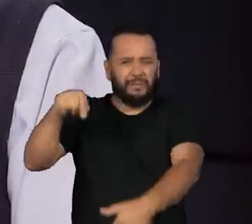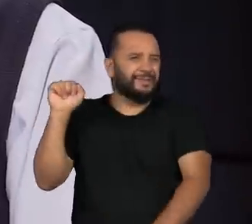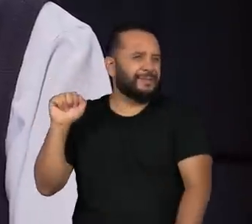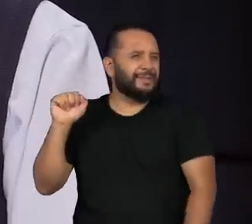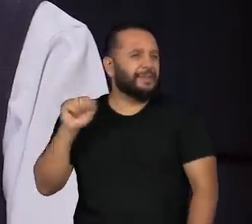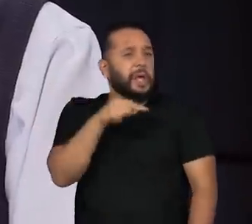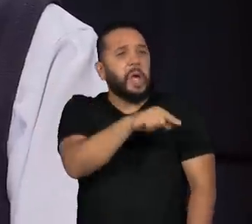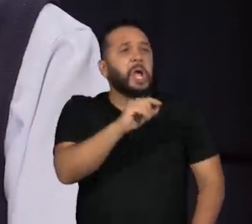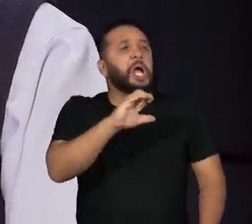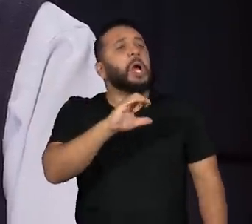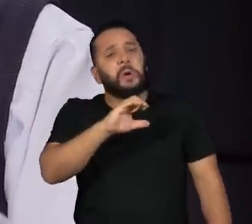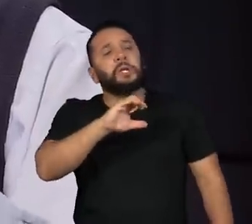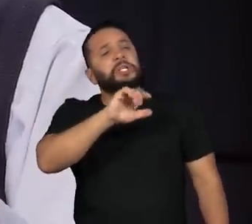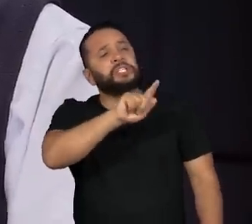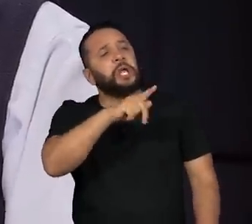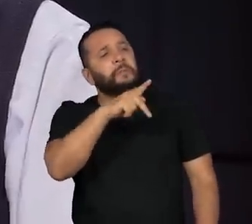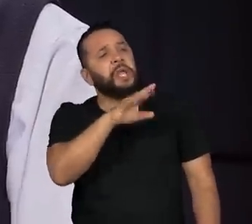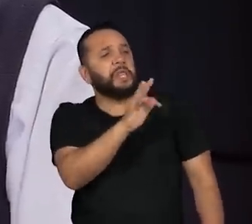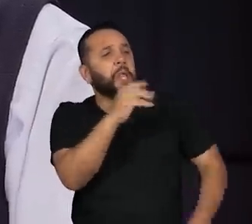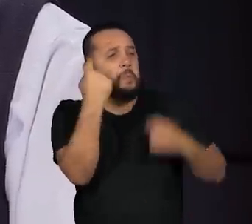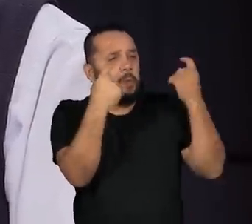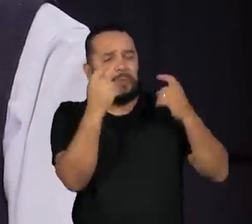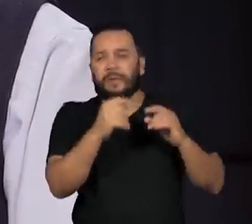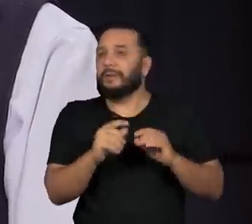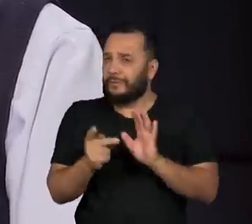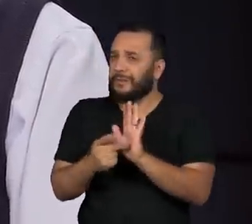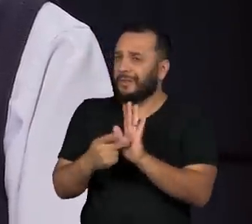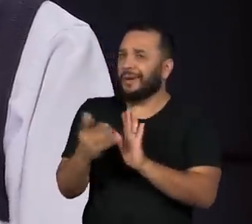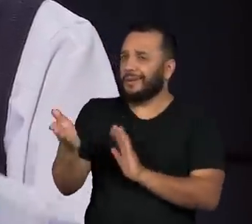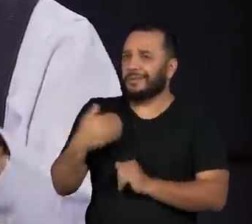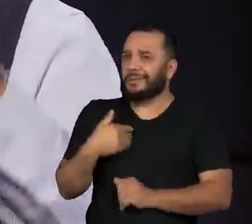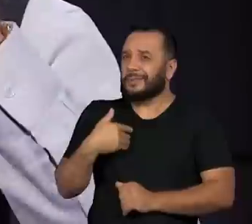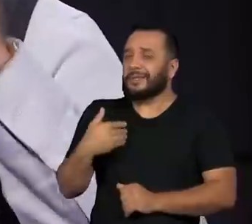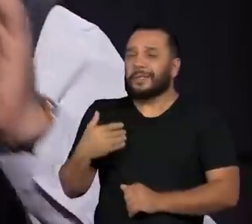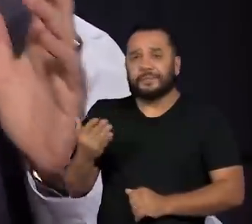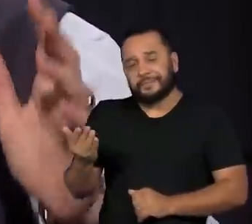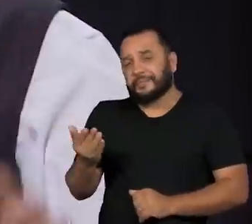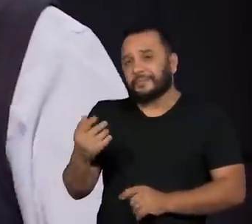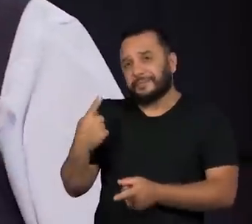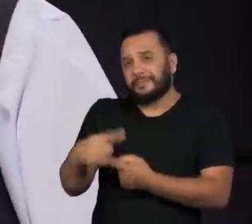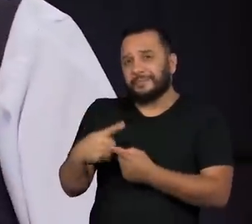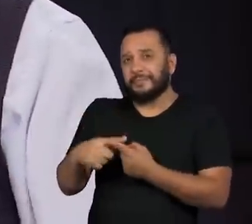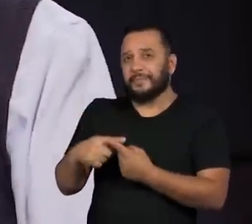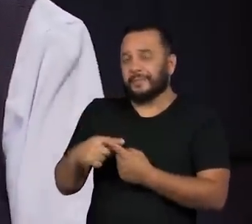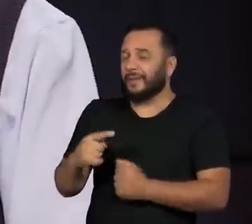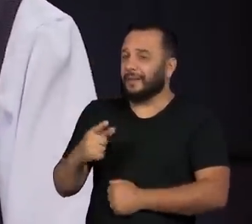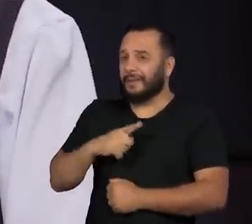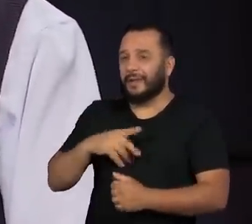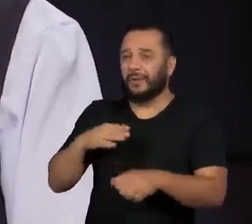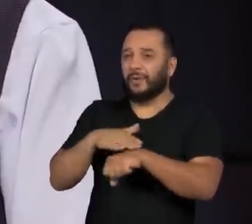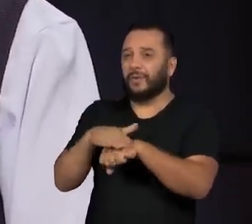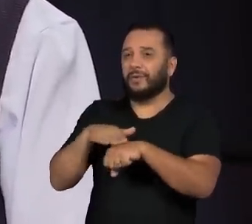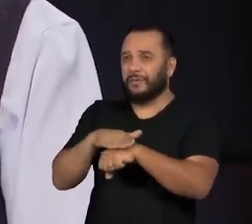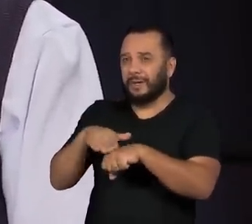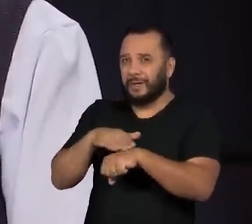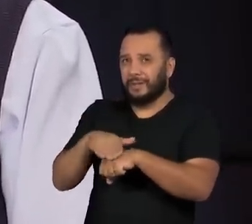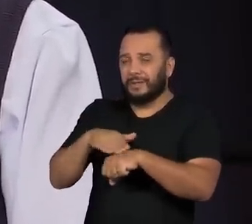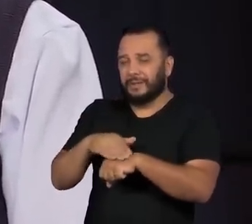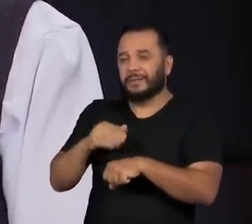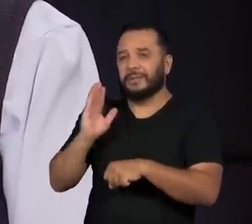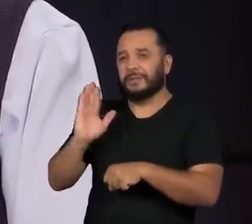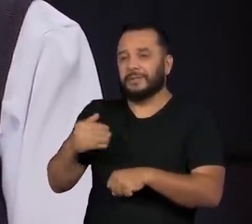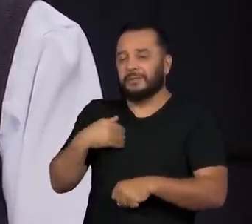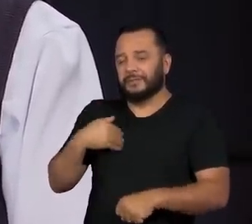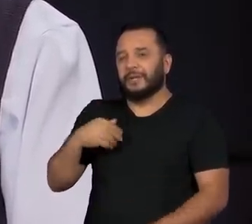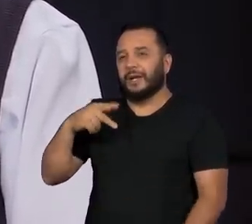um ponto complicado esse é uma outra linha muito complicado é apenas ser examinada começa muito lá atrás Tem um diálogo do Platão